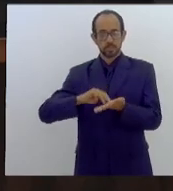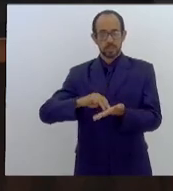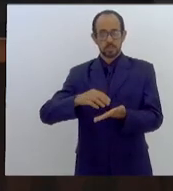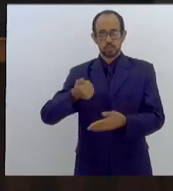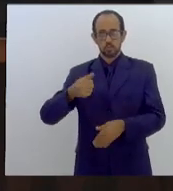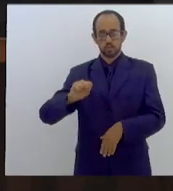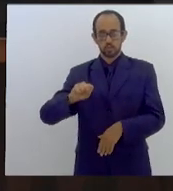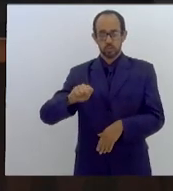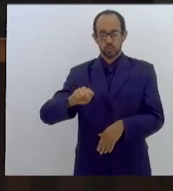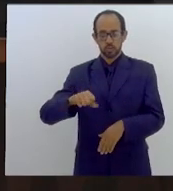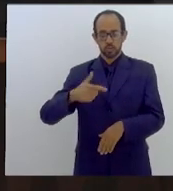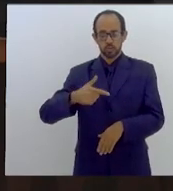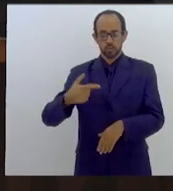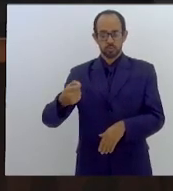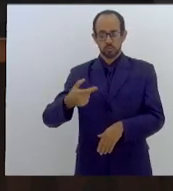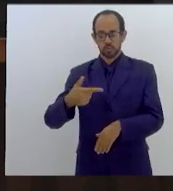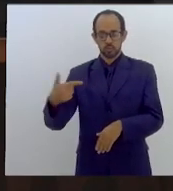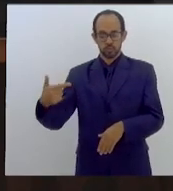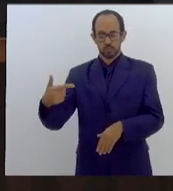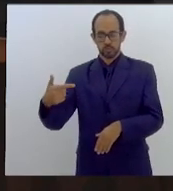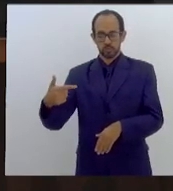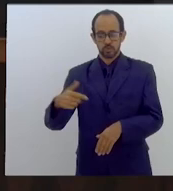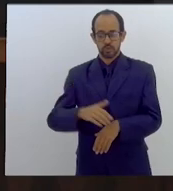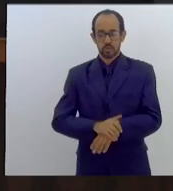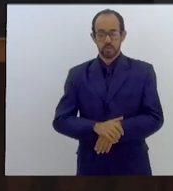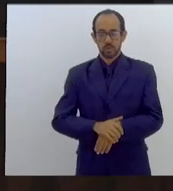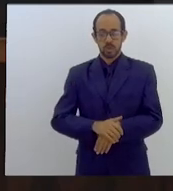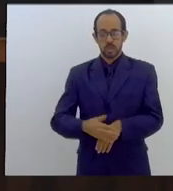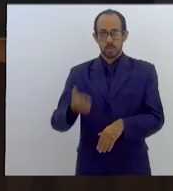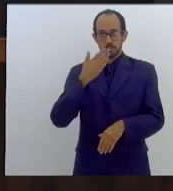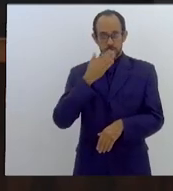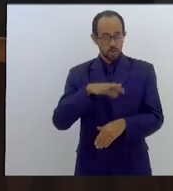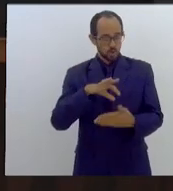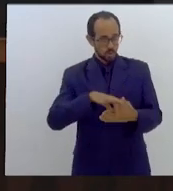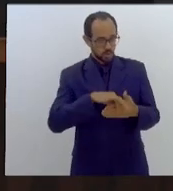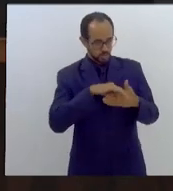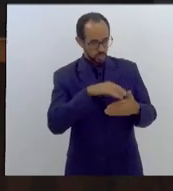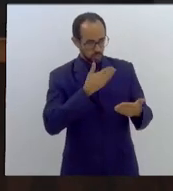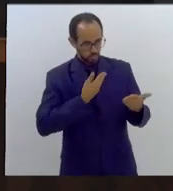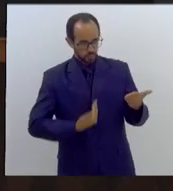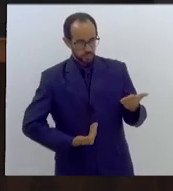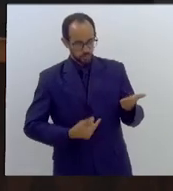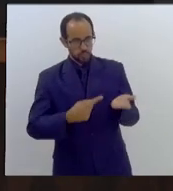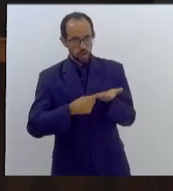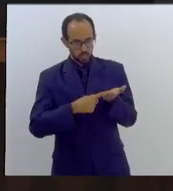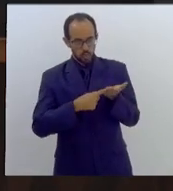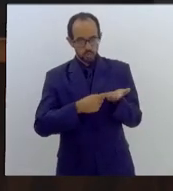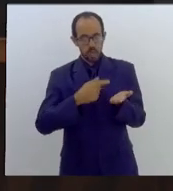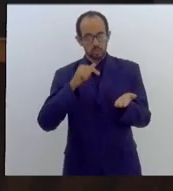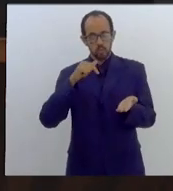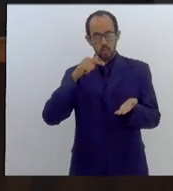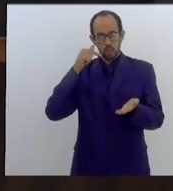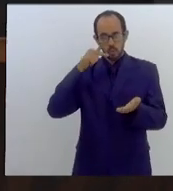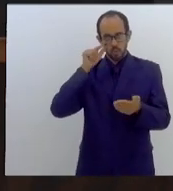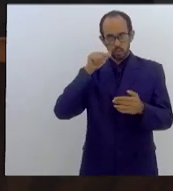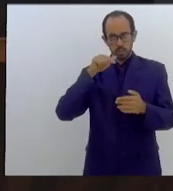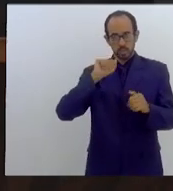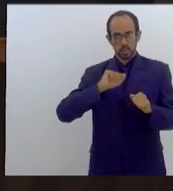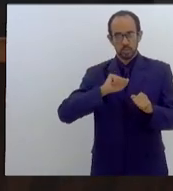22. Chama a atenção do líder do governo, que no dia de ontem ficou acordado da retirada